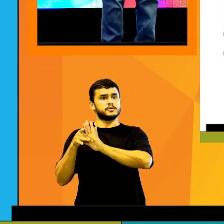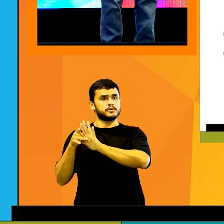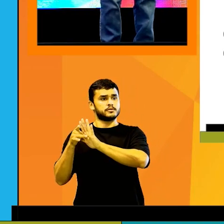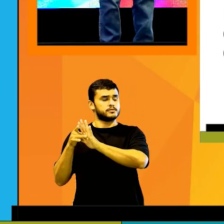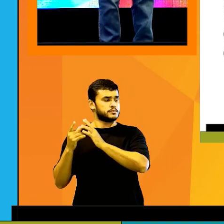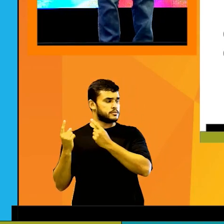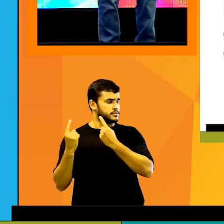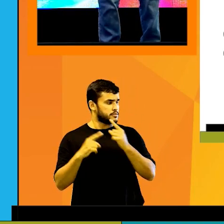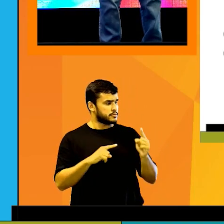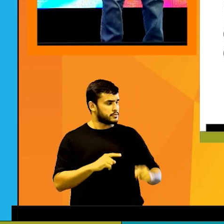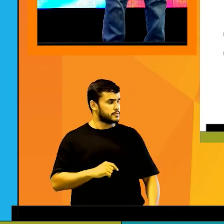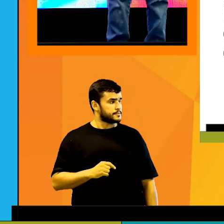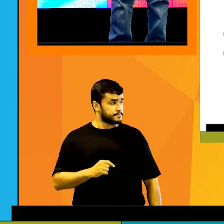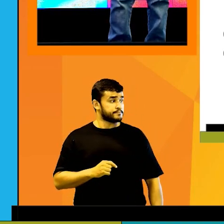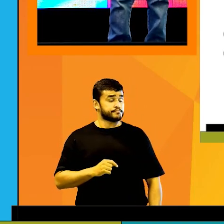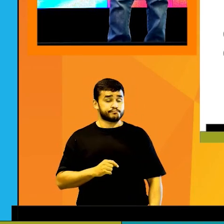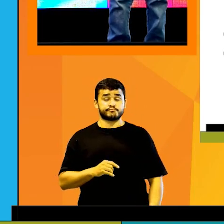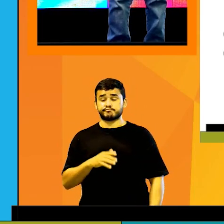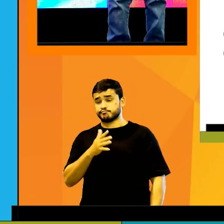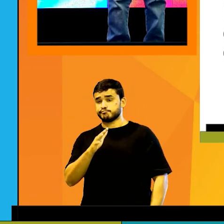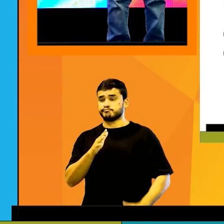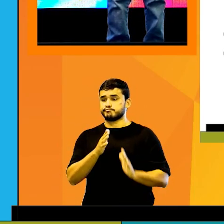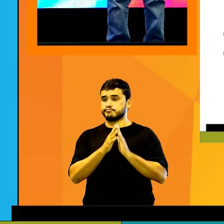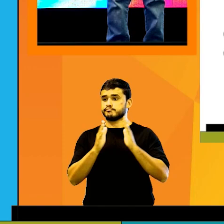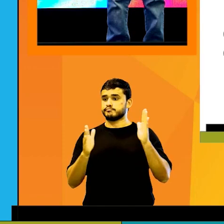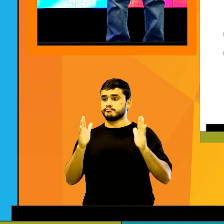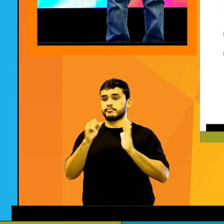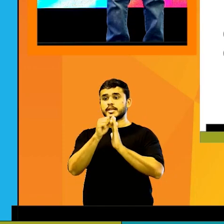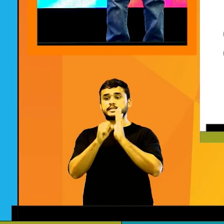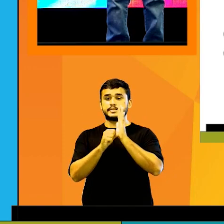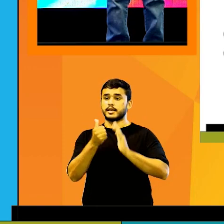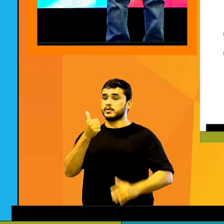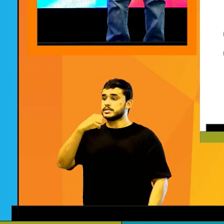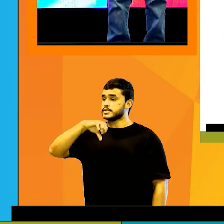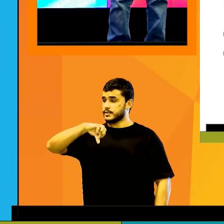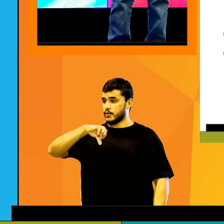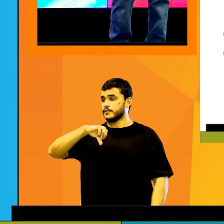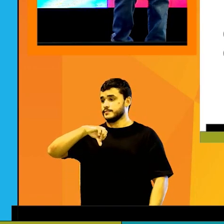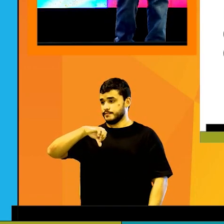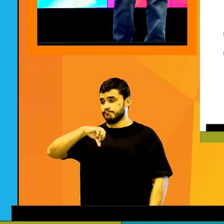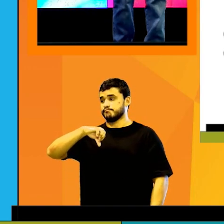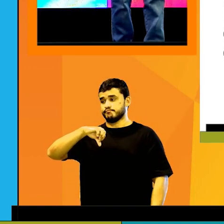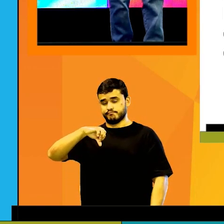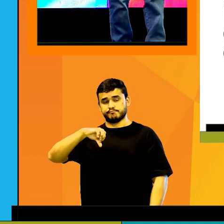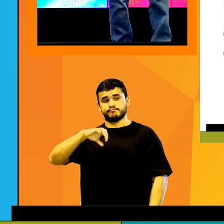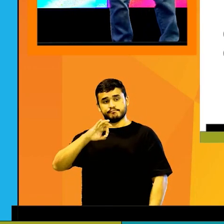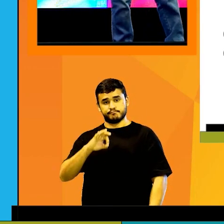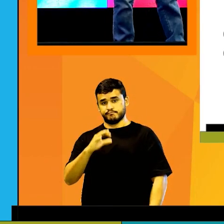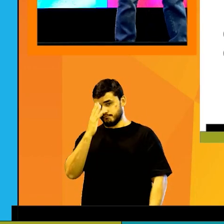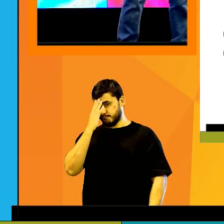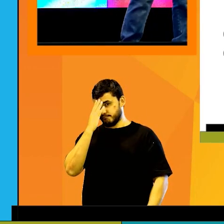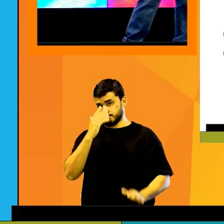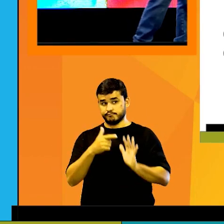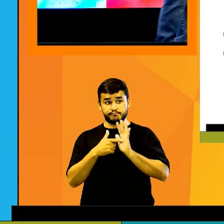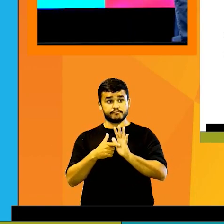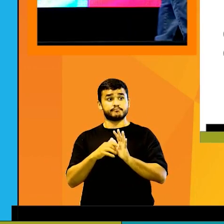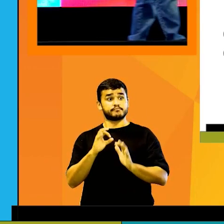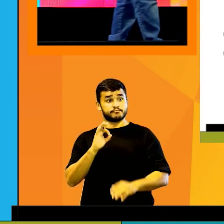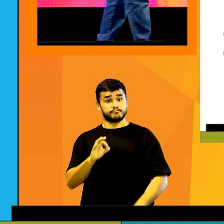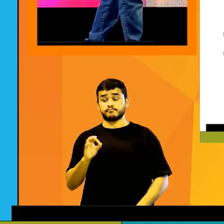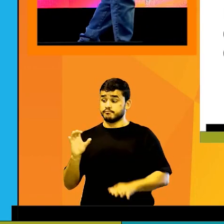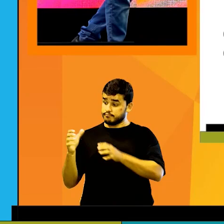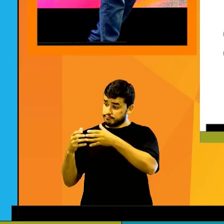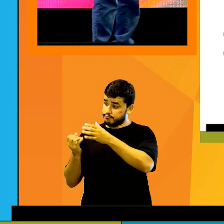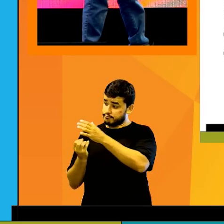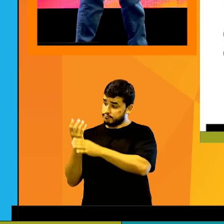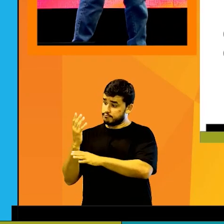E aconteceu quando? No finalzinho do século XIX. Realismo como escola literária, realismo como estilo